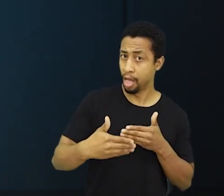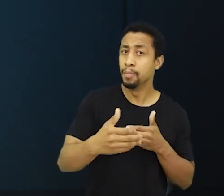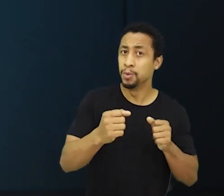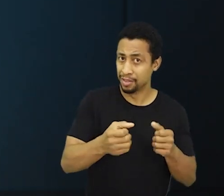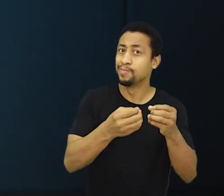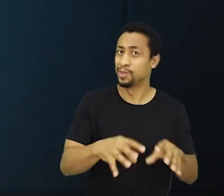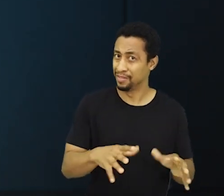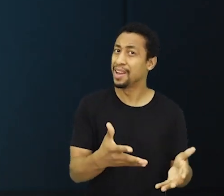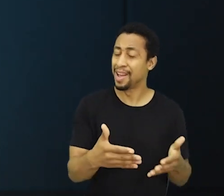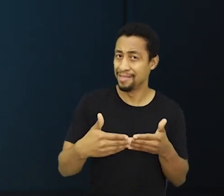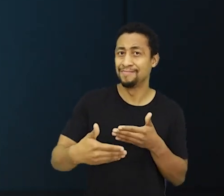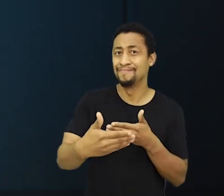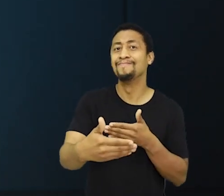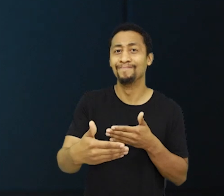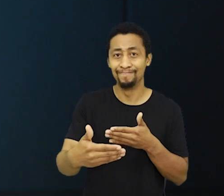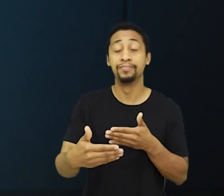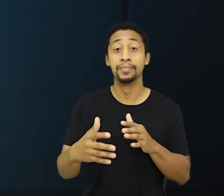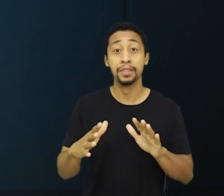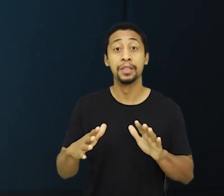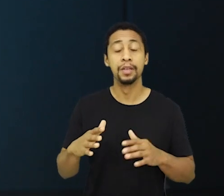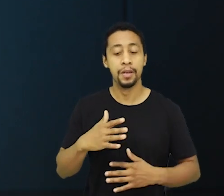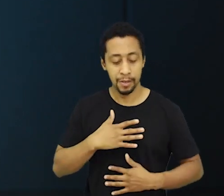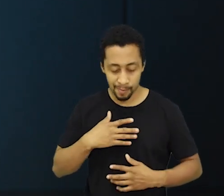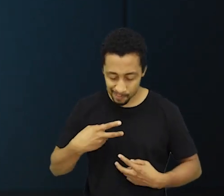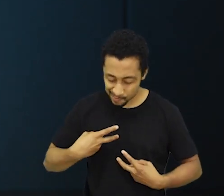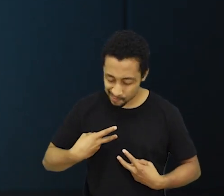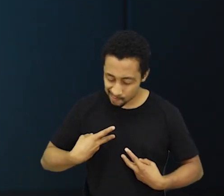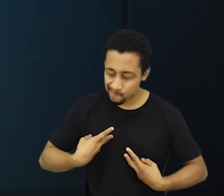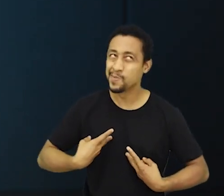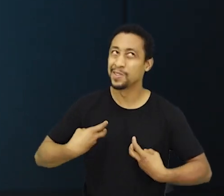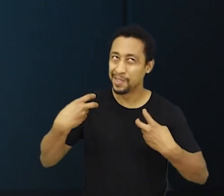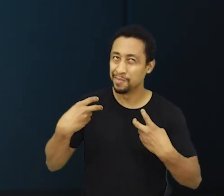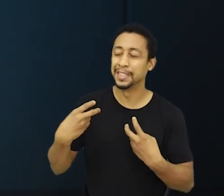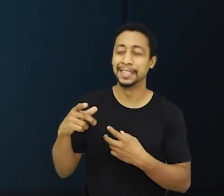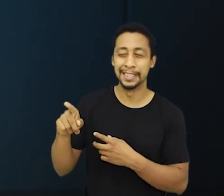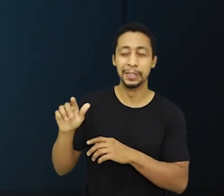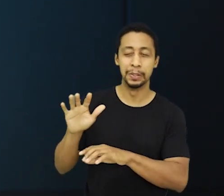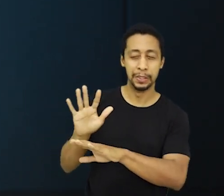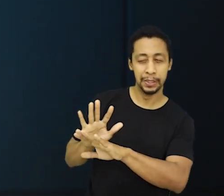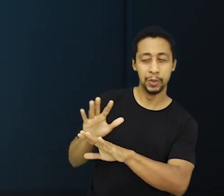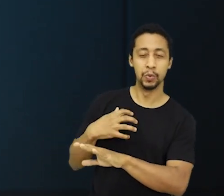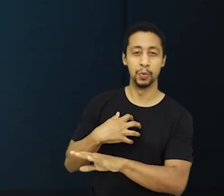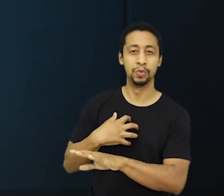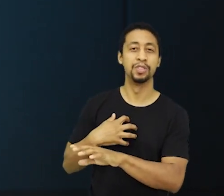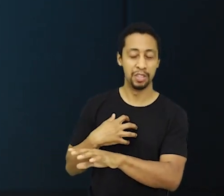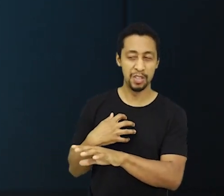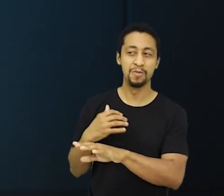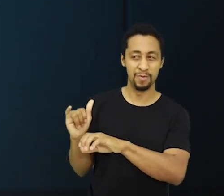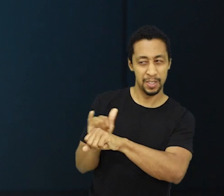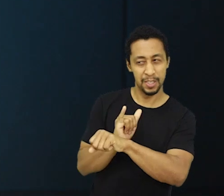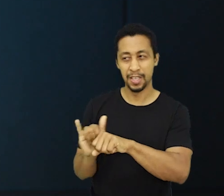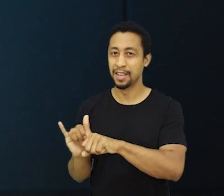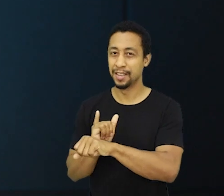minha carreira. Então, eu percebi perfeitamente, e estava muito claro isso, que aquela estratégia